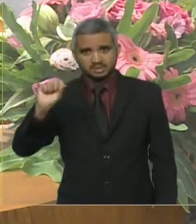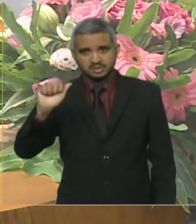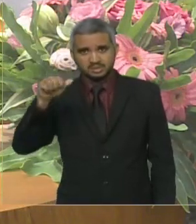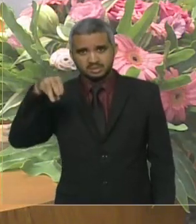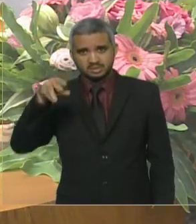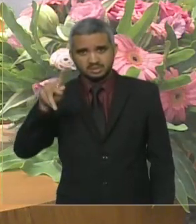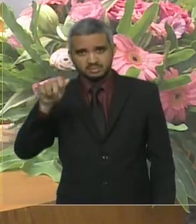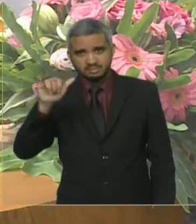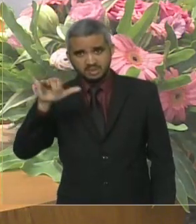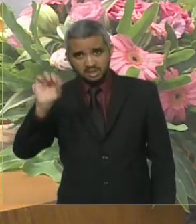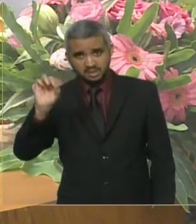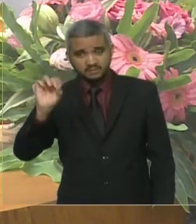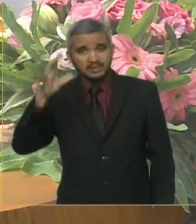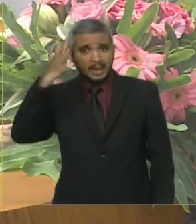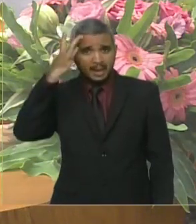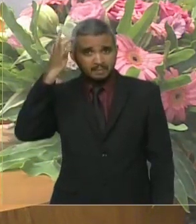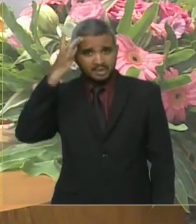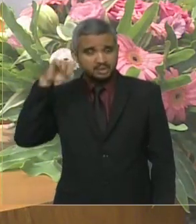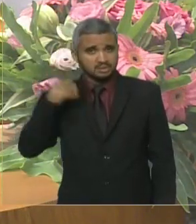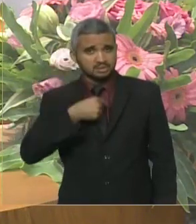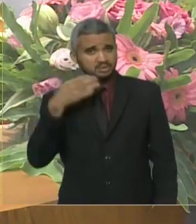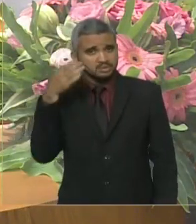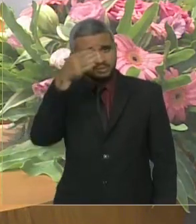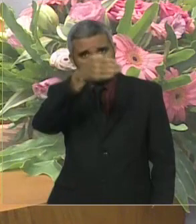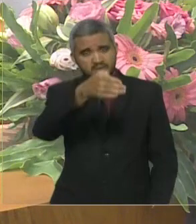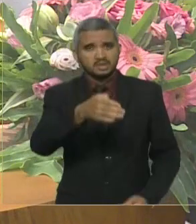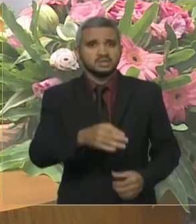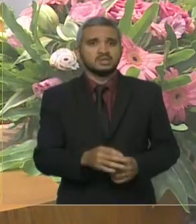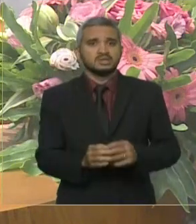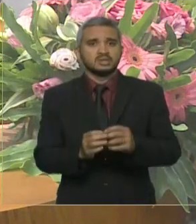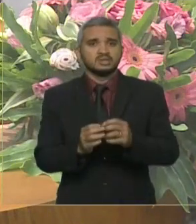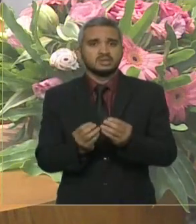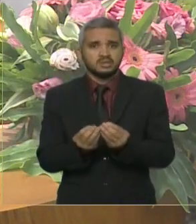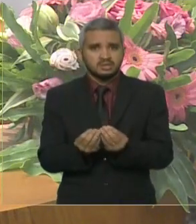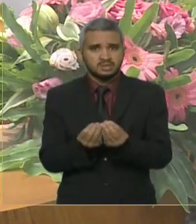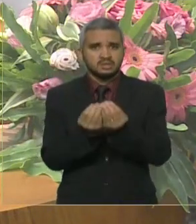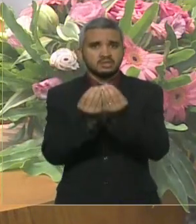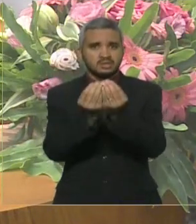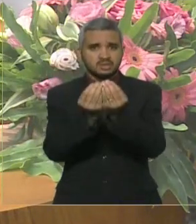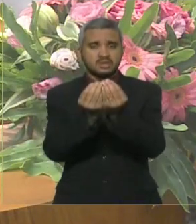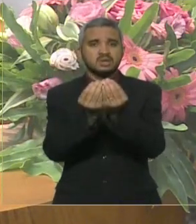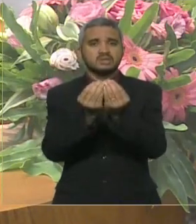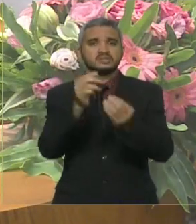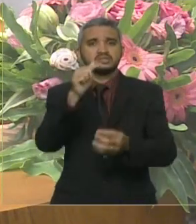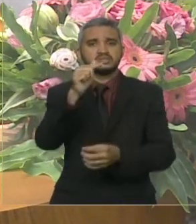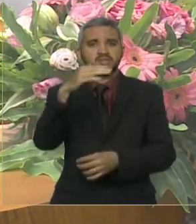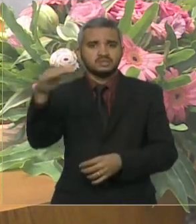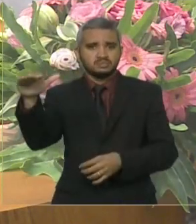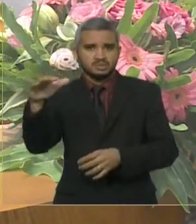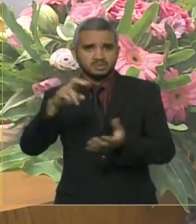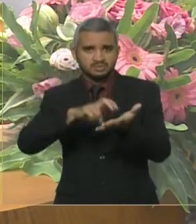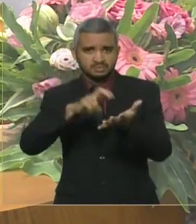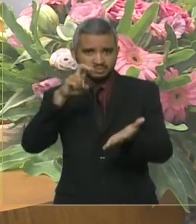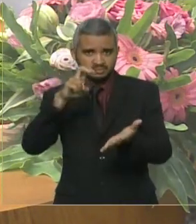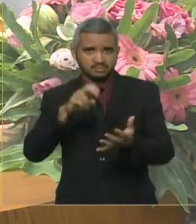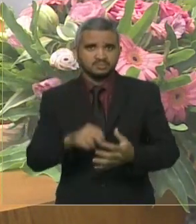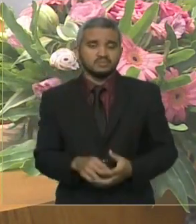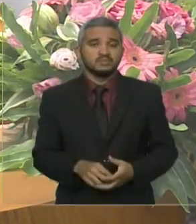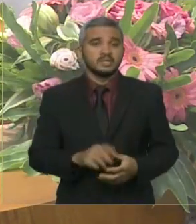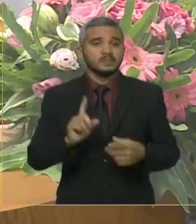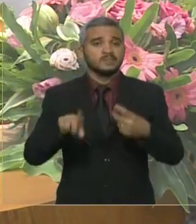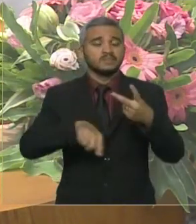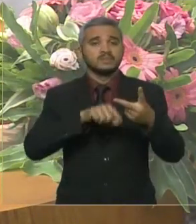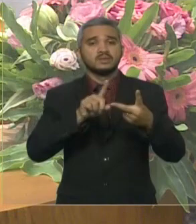iremos participar da missa logo às 7:30 da manhã. Logo depois, iremos